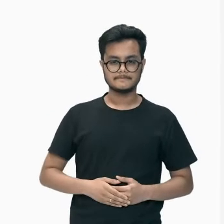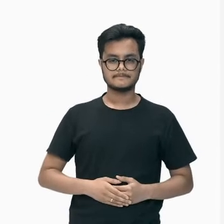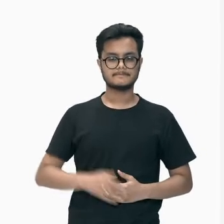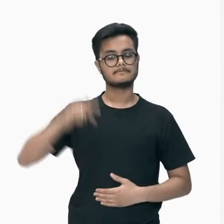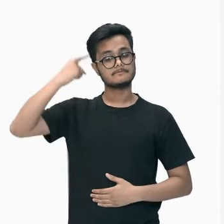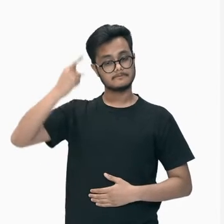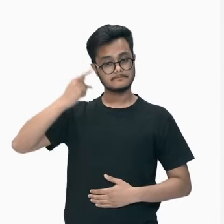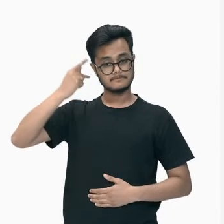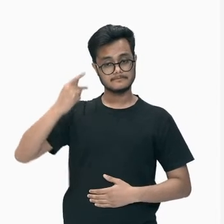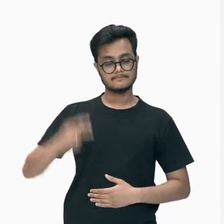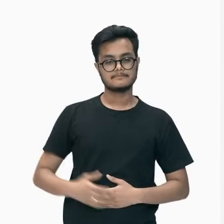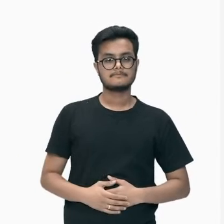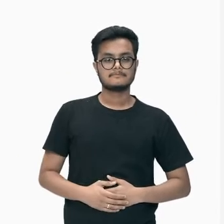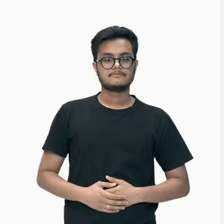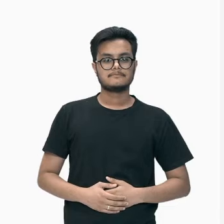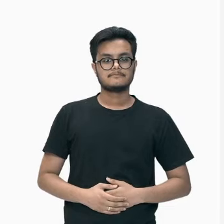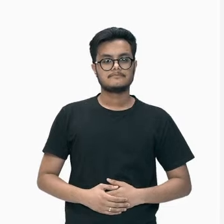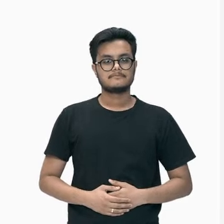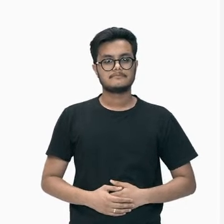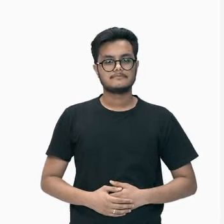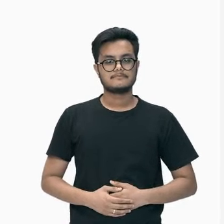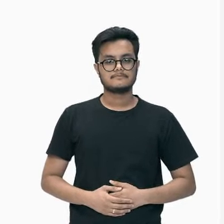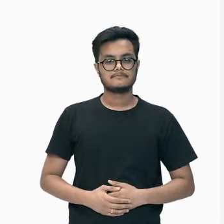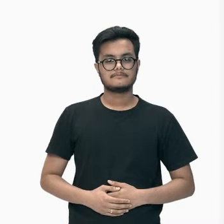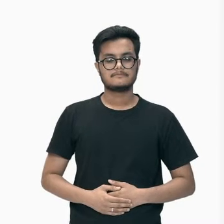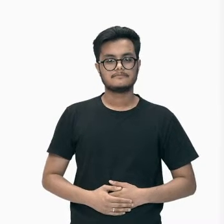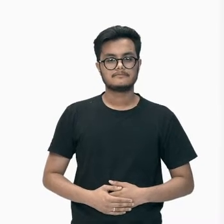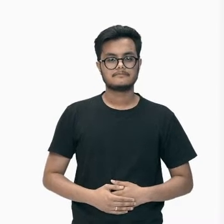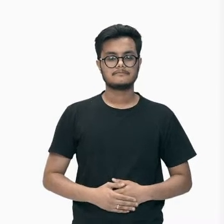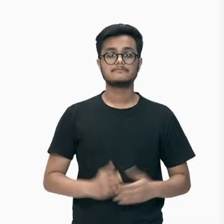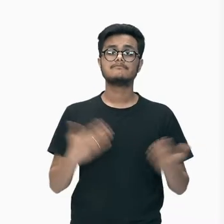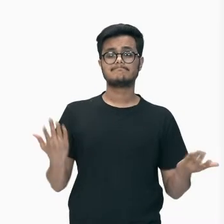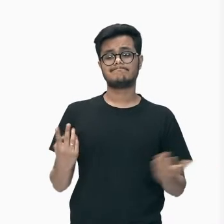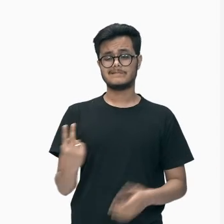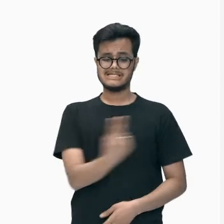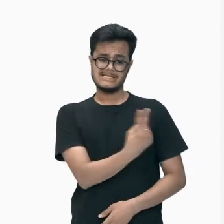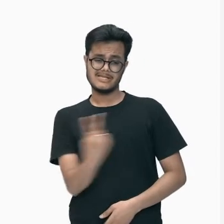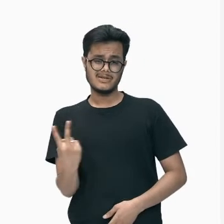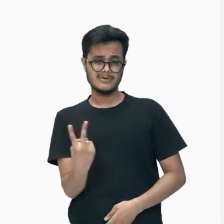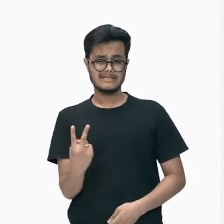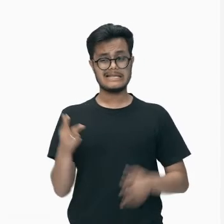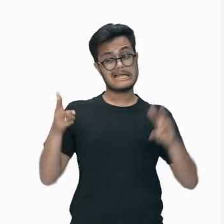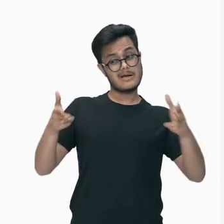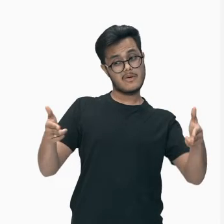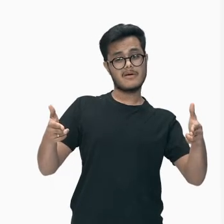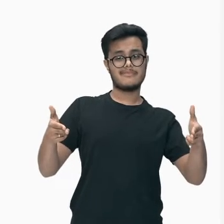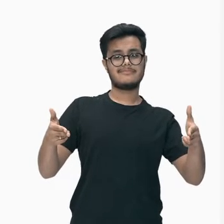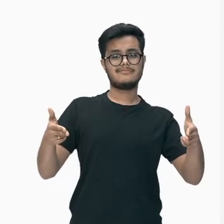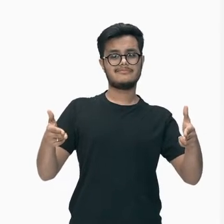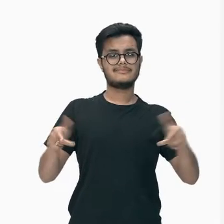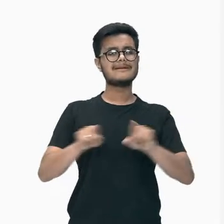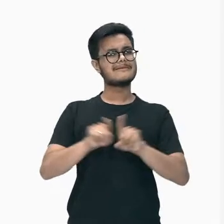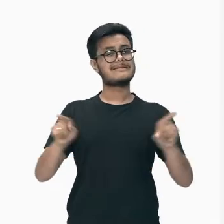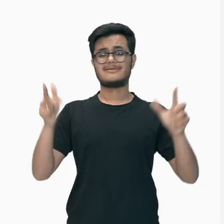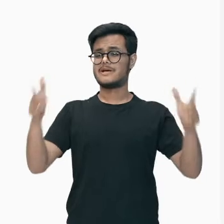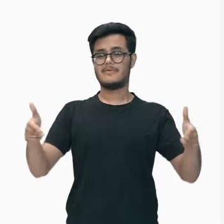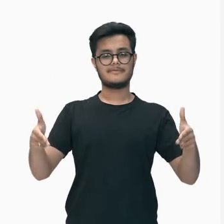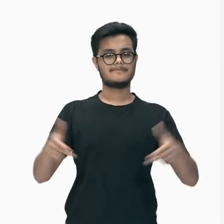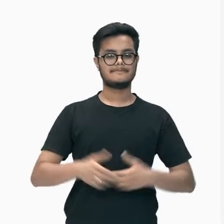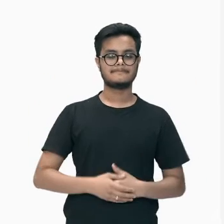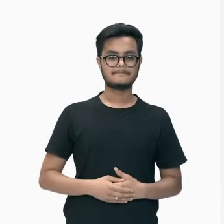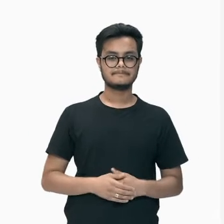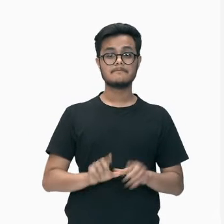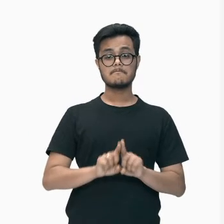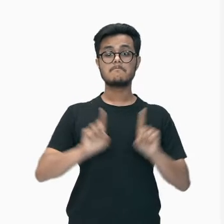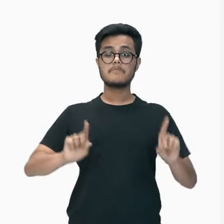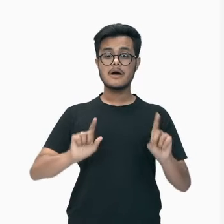político. Então, nós podemos dizer que é 2 de 1, né? Eles são a mesma coisa.